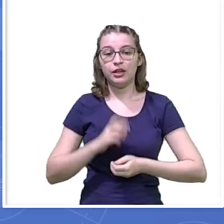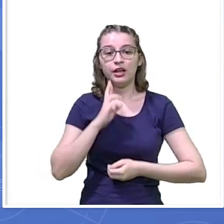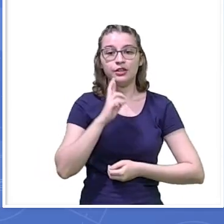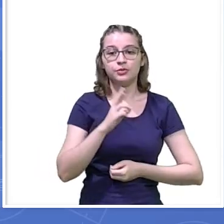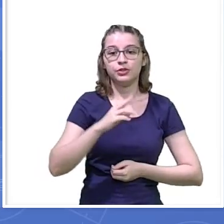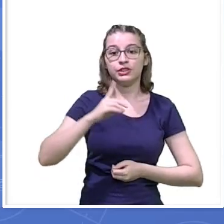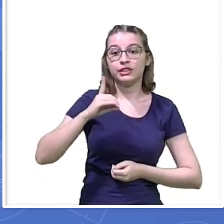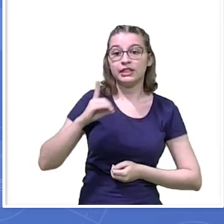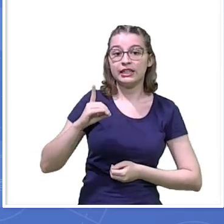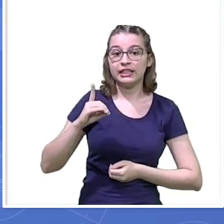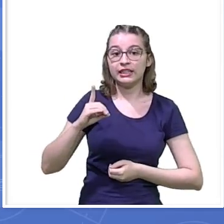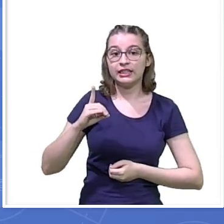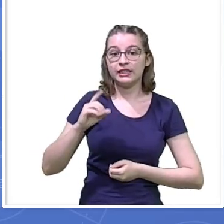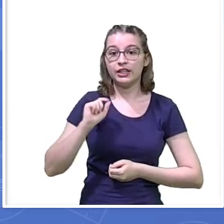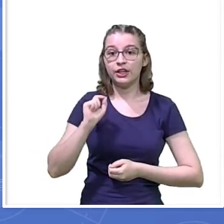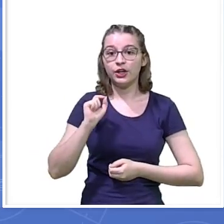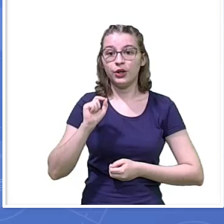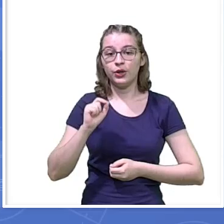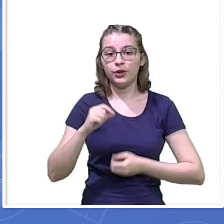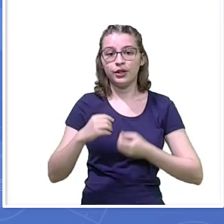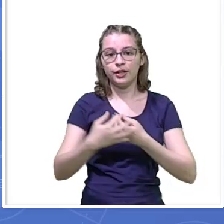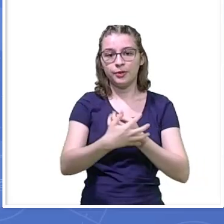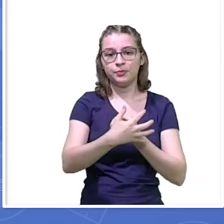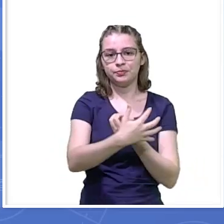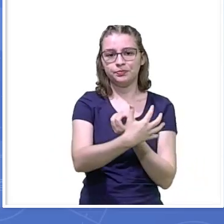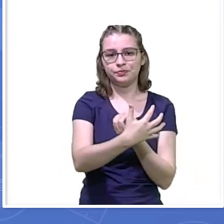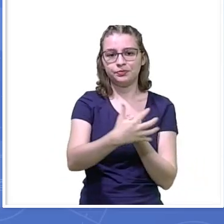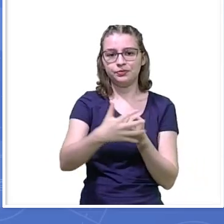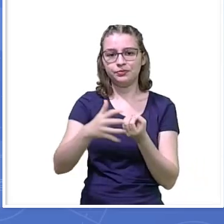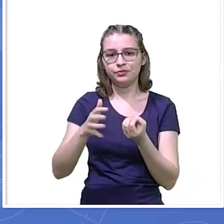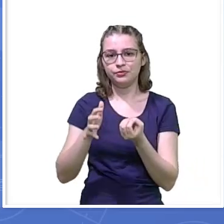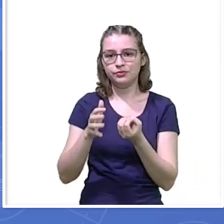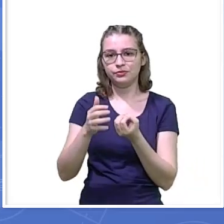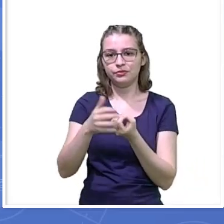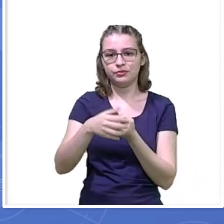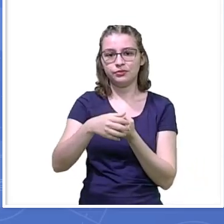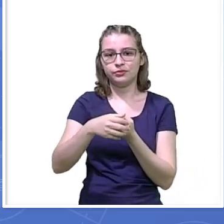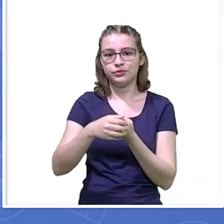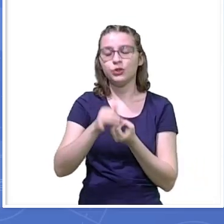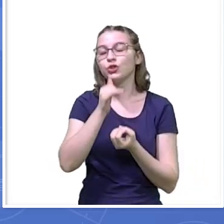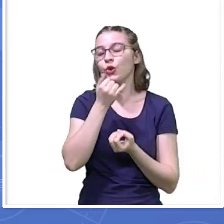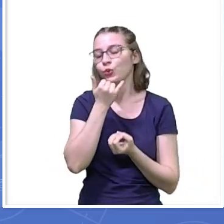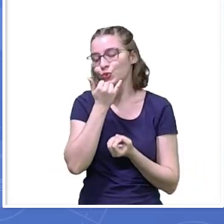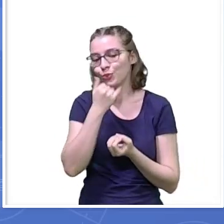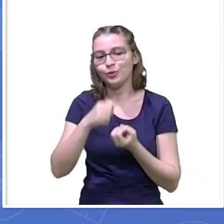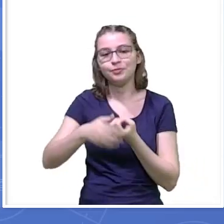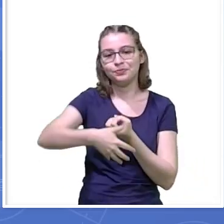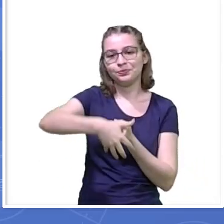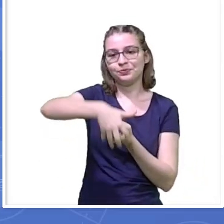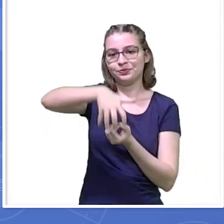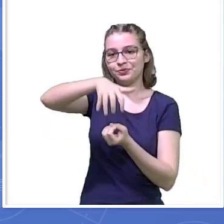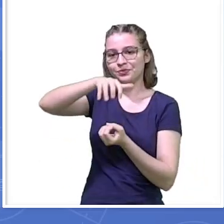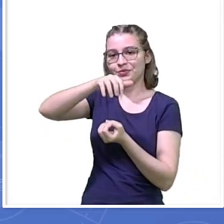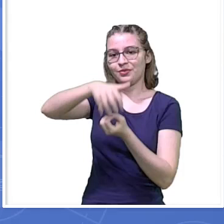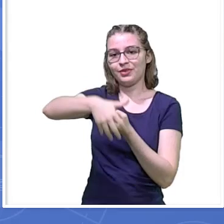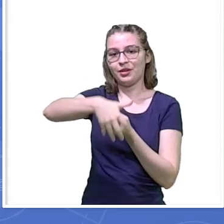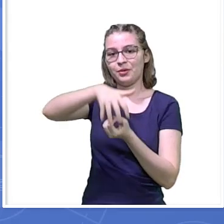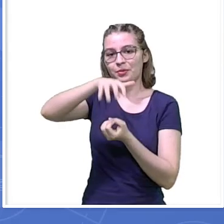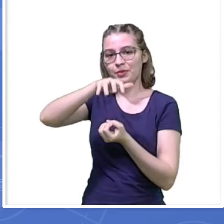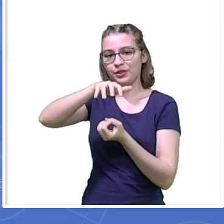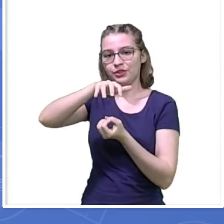os meridianos. A gente verifica aí que o termo perpendicularmente está relacionado exatamente a